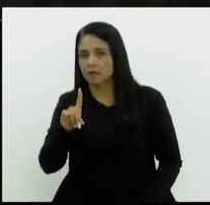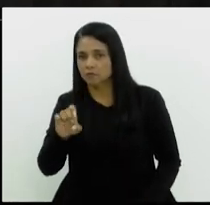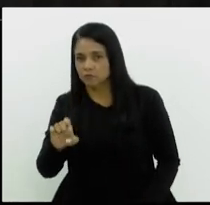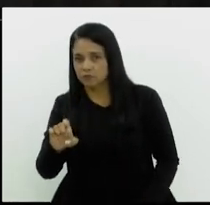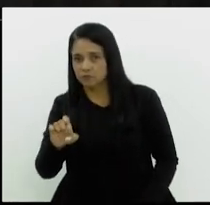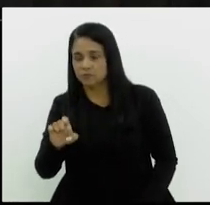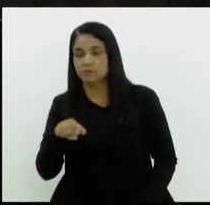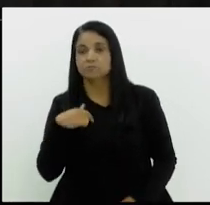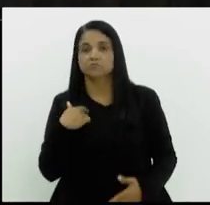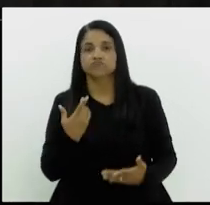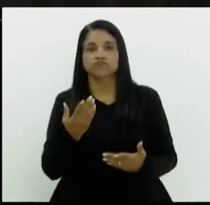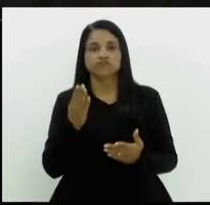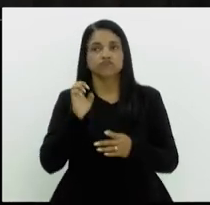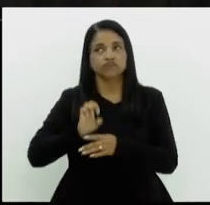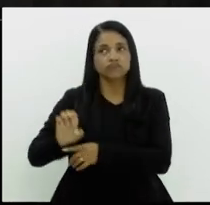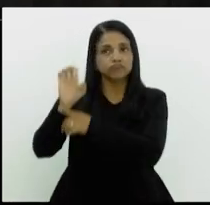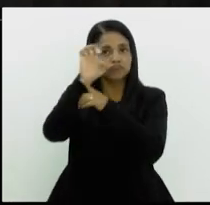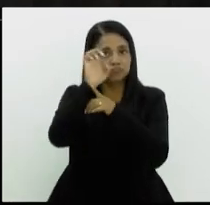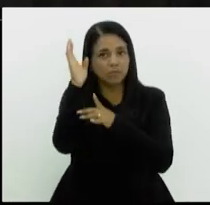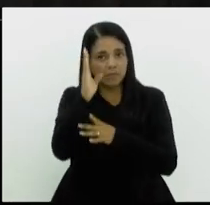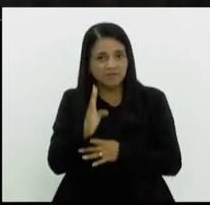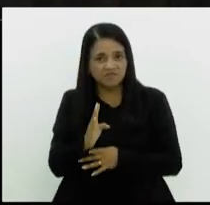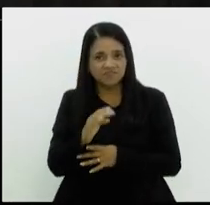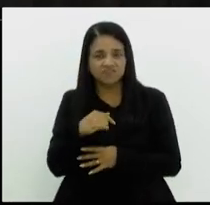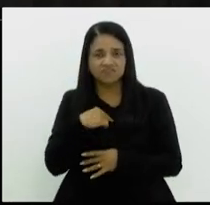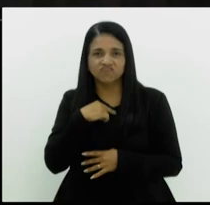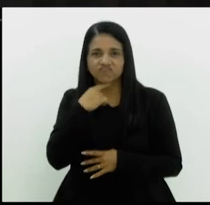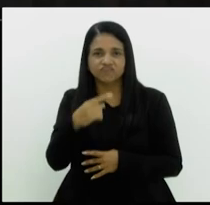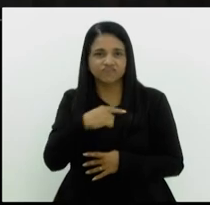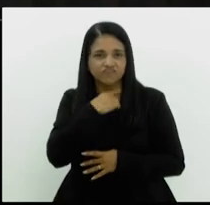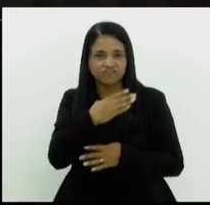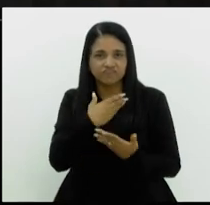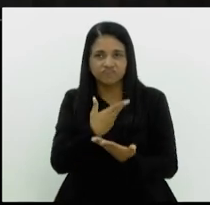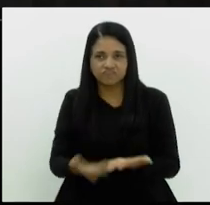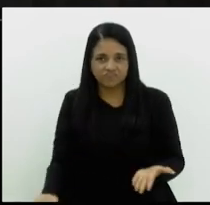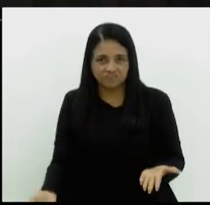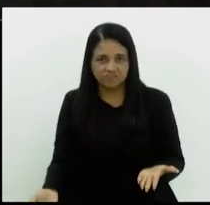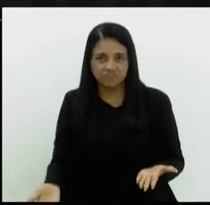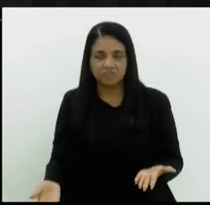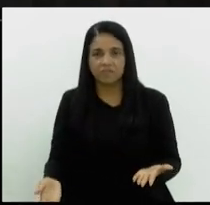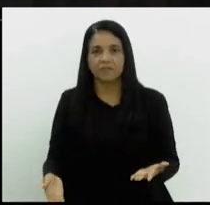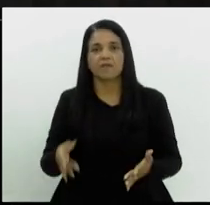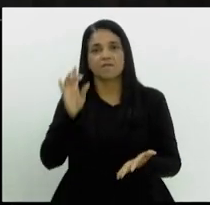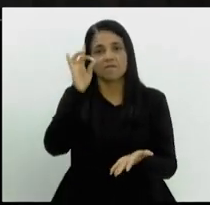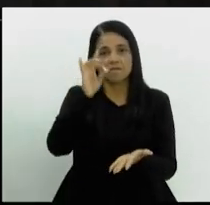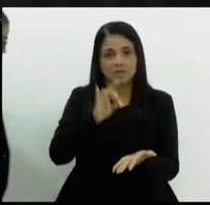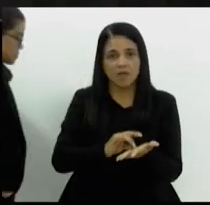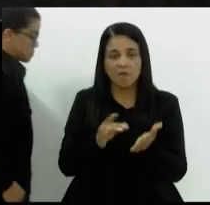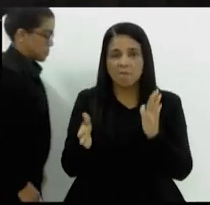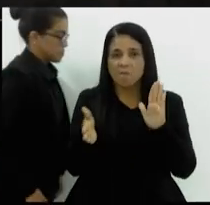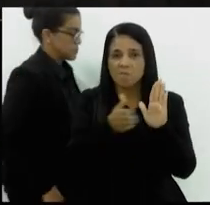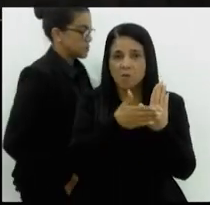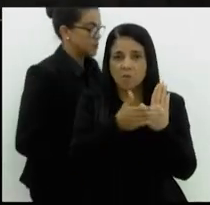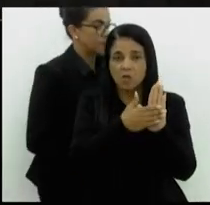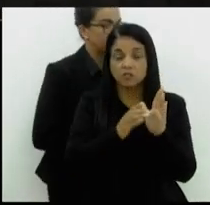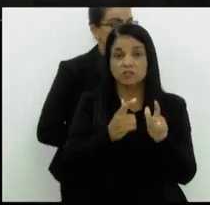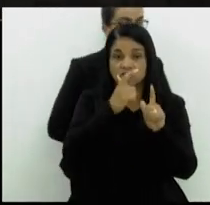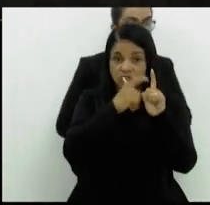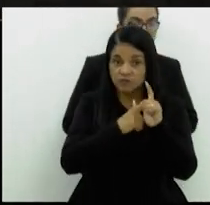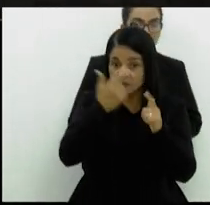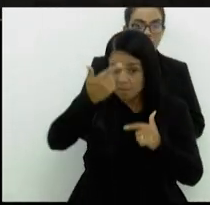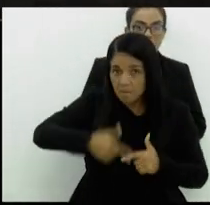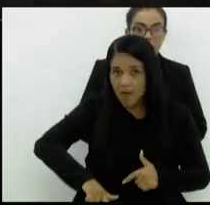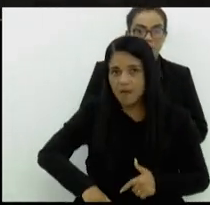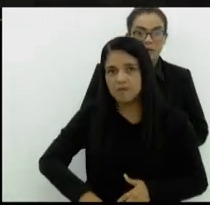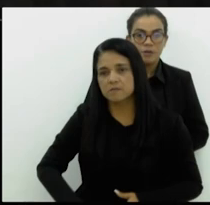brasileiros foi pífia, porque, na verdade, é uma proposta que endivida mais o